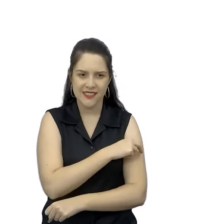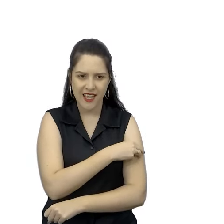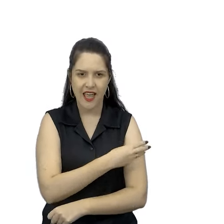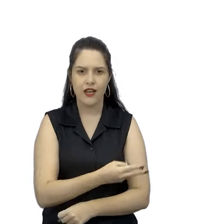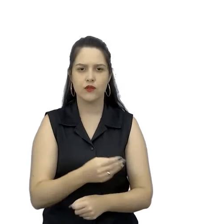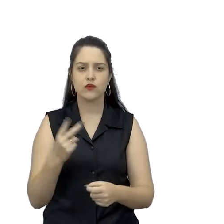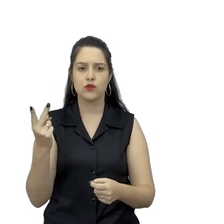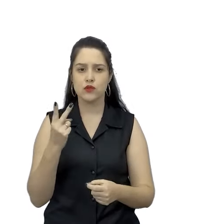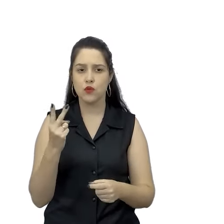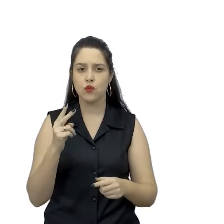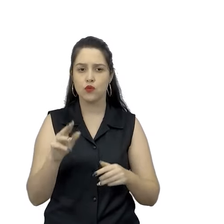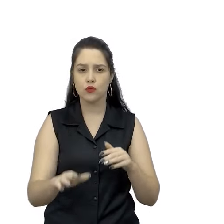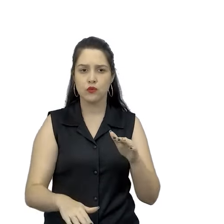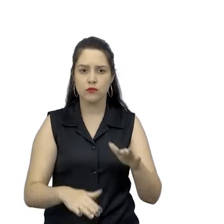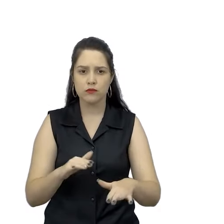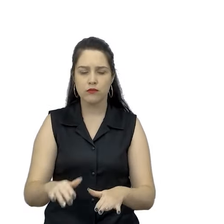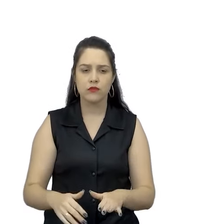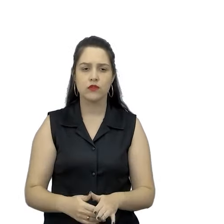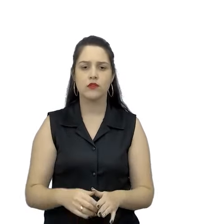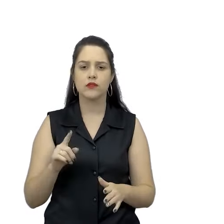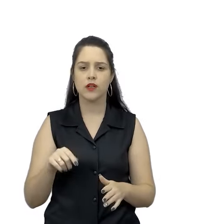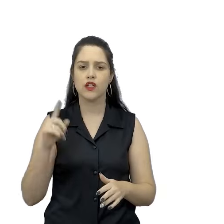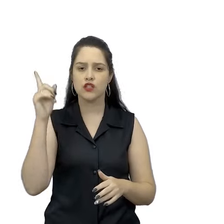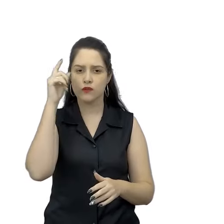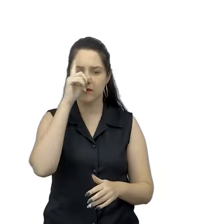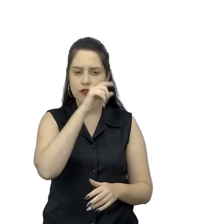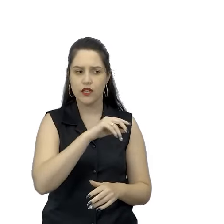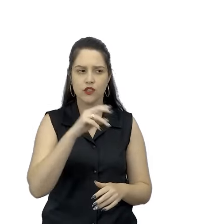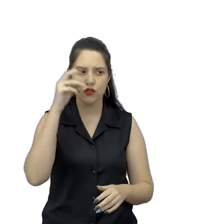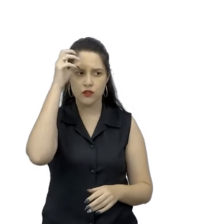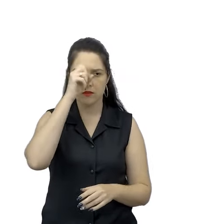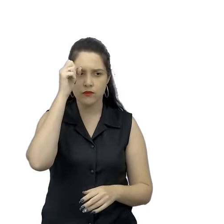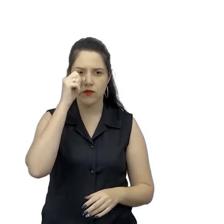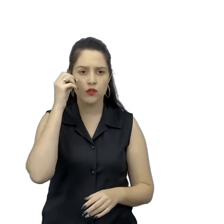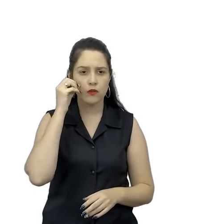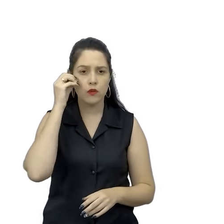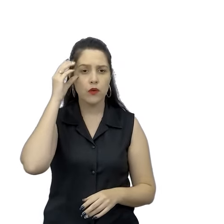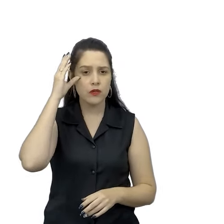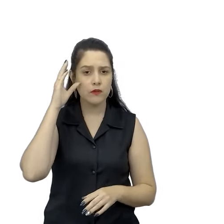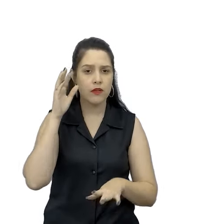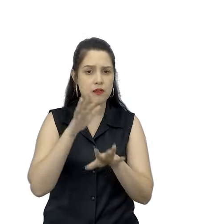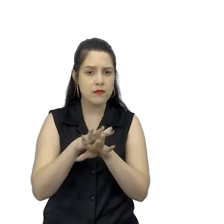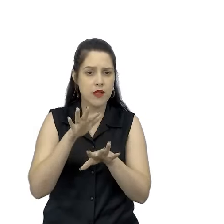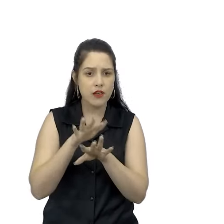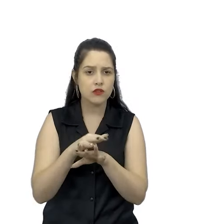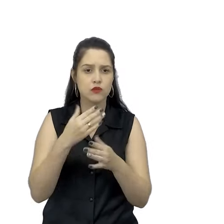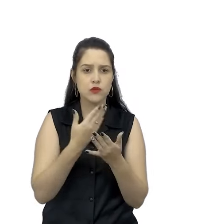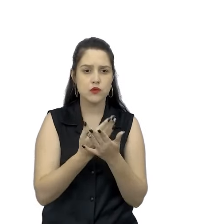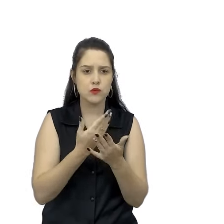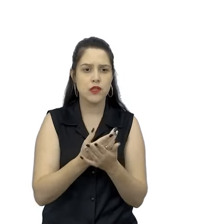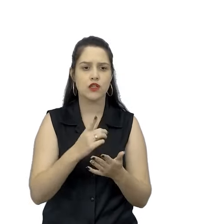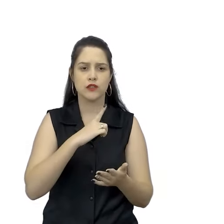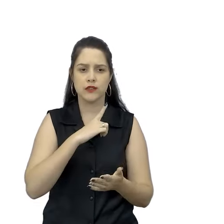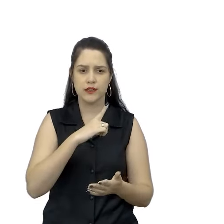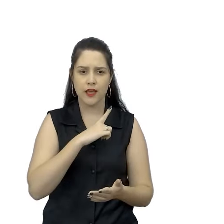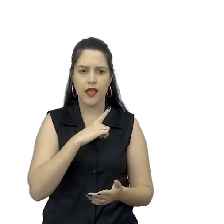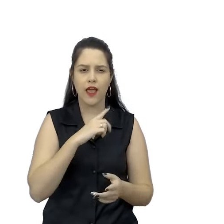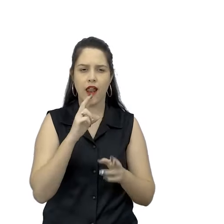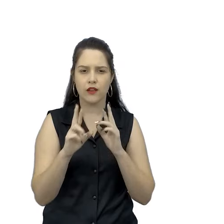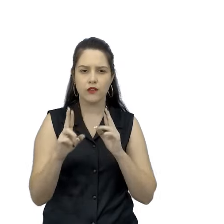segundo passo, que é identificar as dificuldades de aprendizagem de conhecimento matemático que os estudantes têm, relacionando ali com